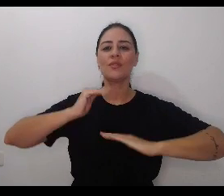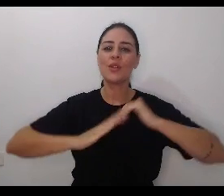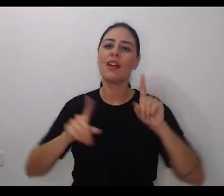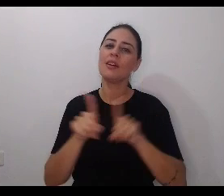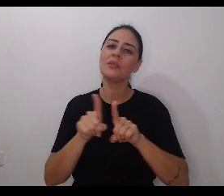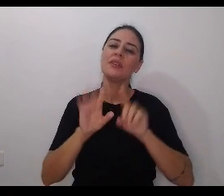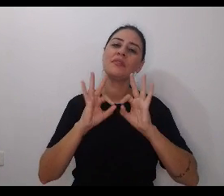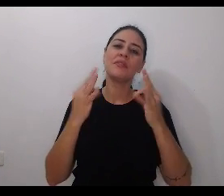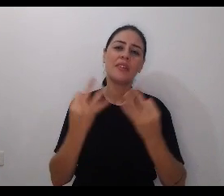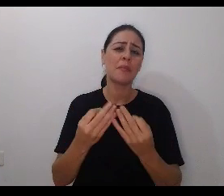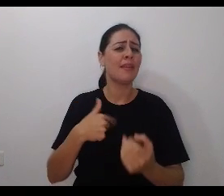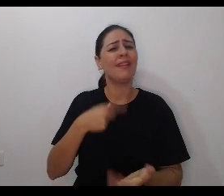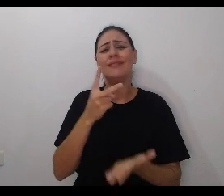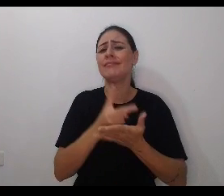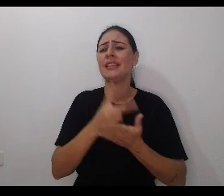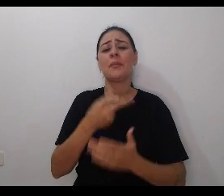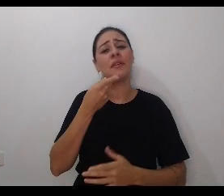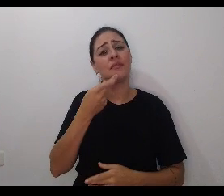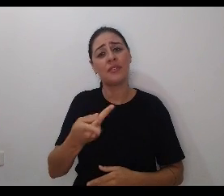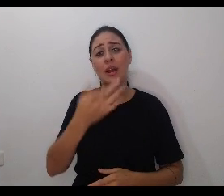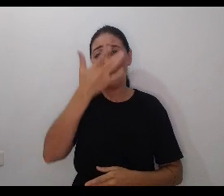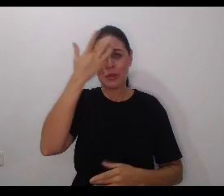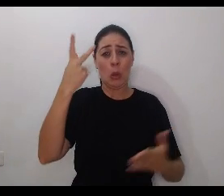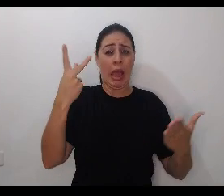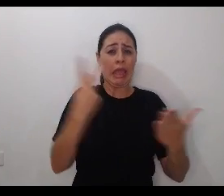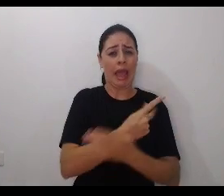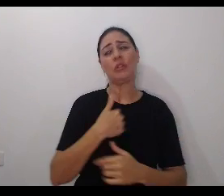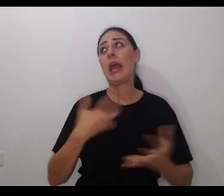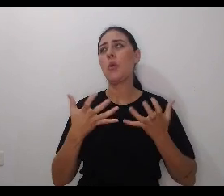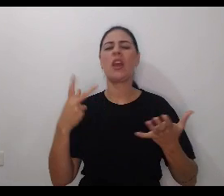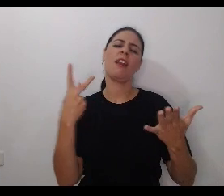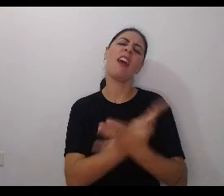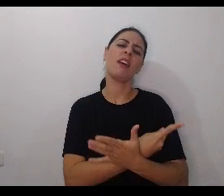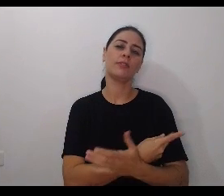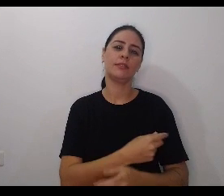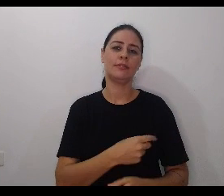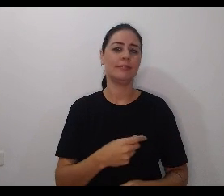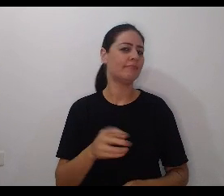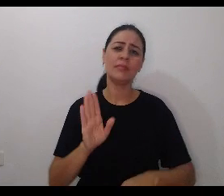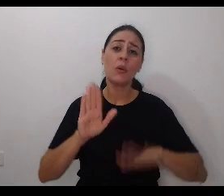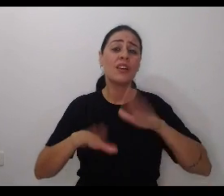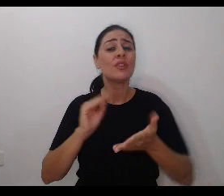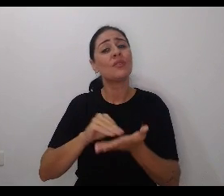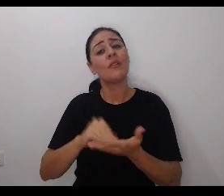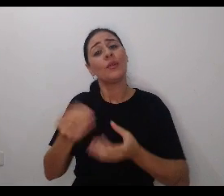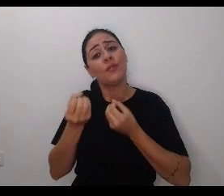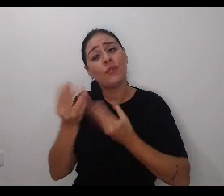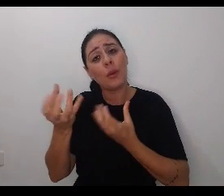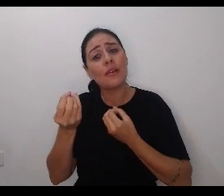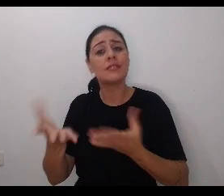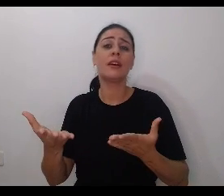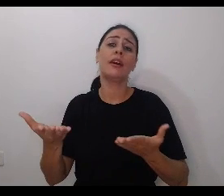E isso que é bacana, né, Luísa? A gente preparou esse momento justamente para auxiliar todos